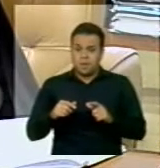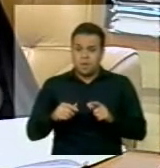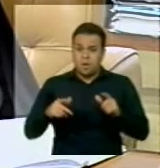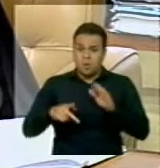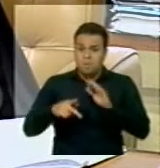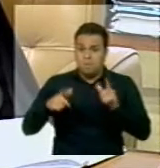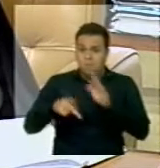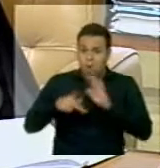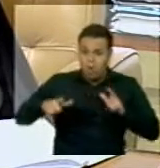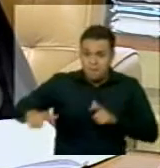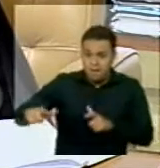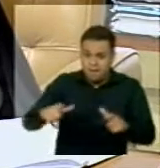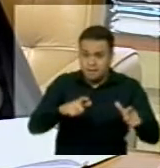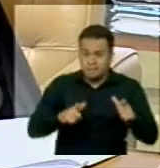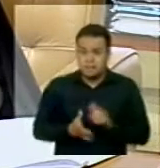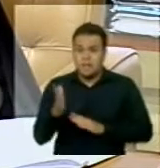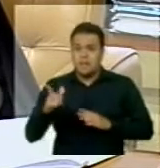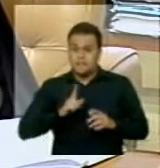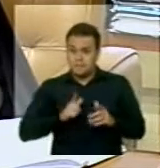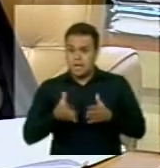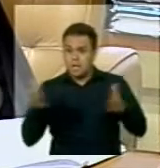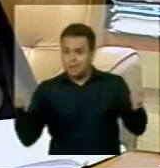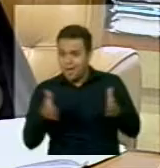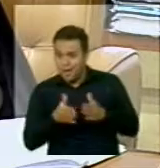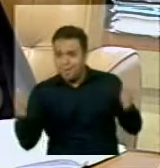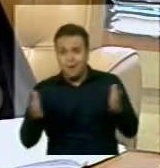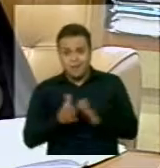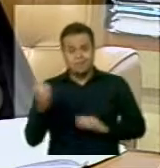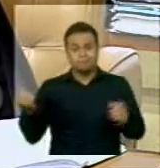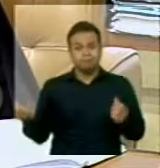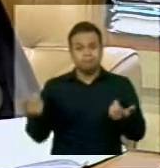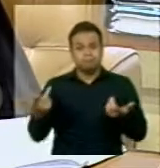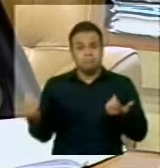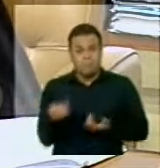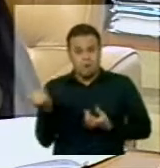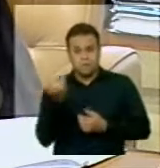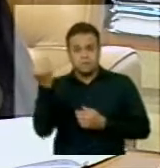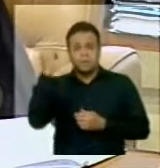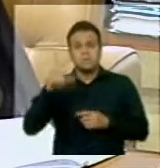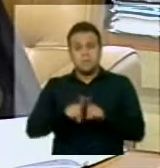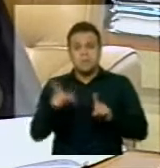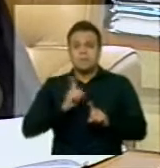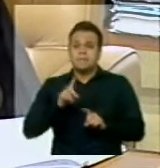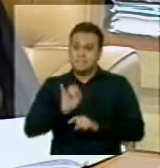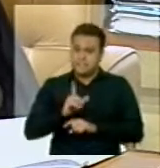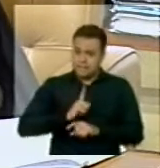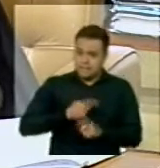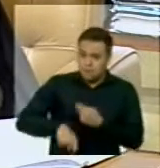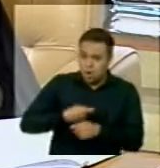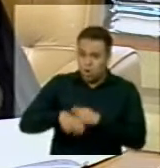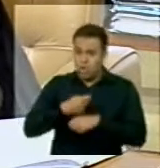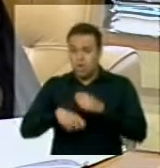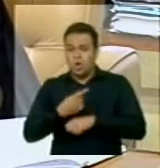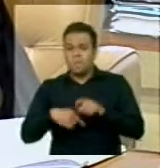mais expressivos, em que há representatividade econômica, não obstante, essas negociações,